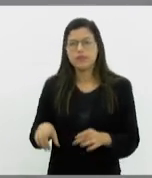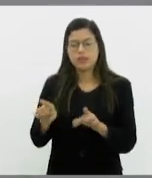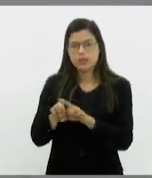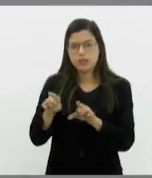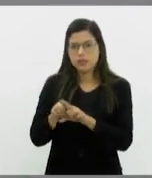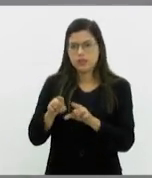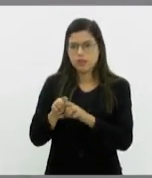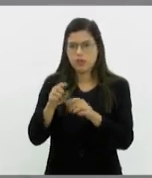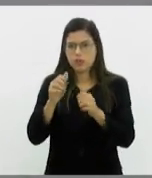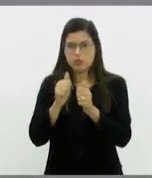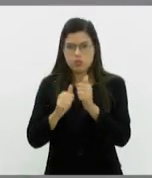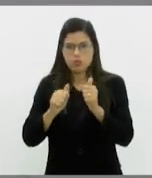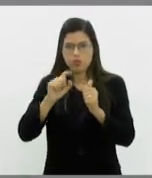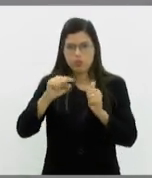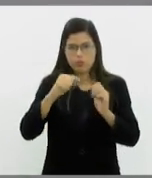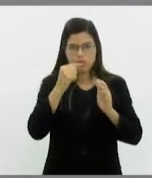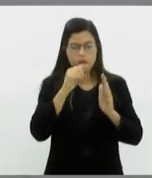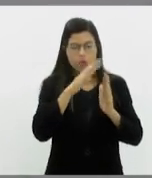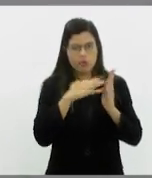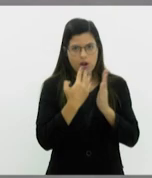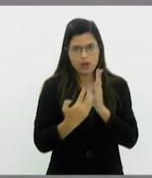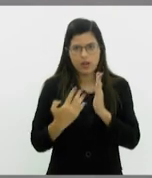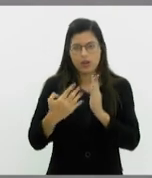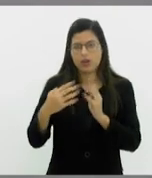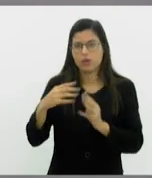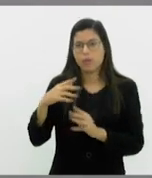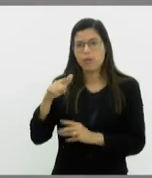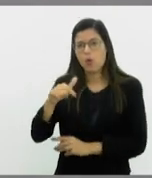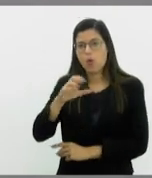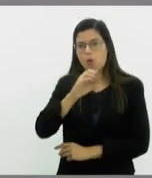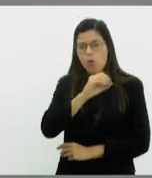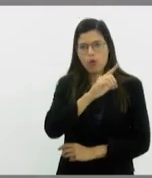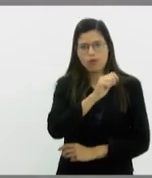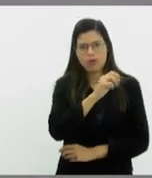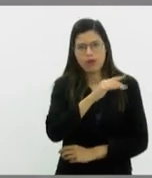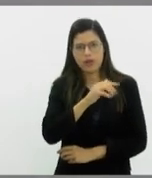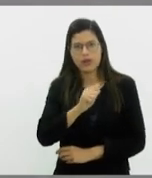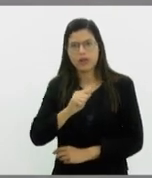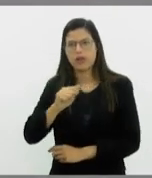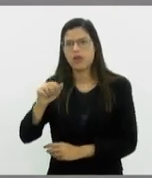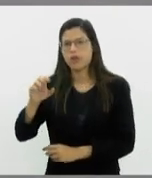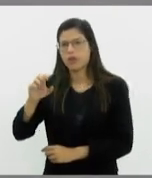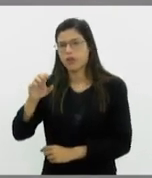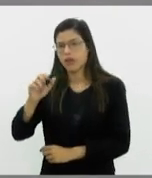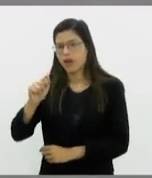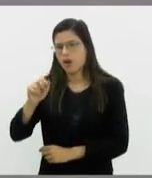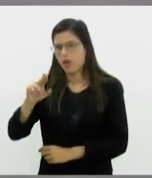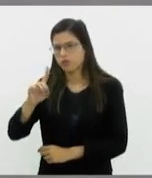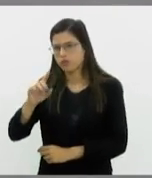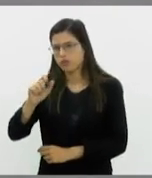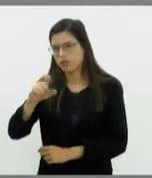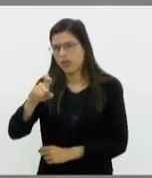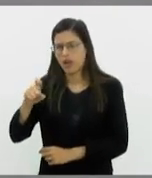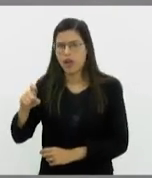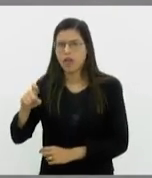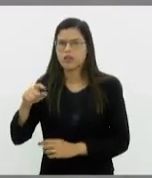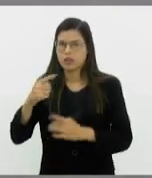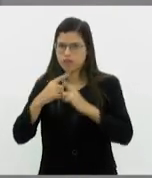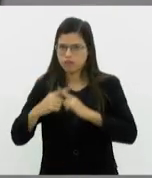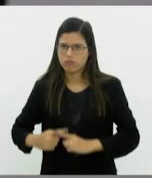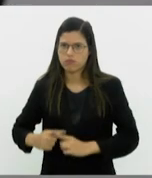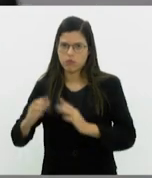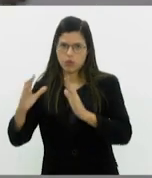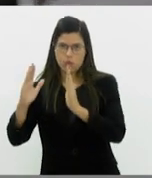fora do calendário normal, Olaria e Audax, porque o Audax está disputando simultaneamente a Série D do Campeonato